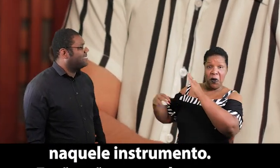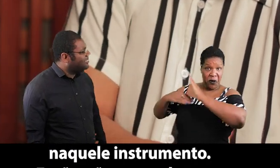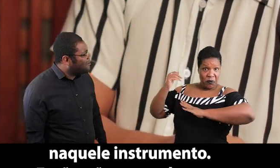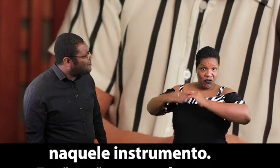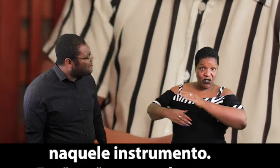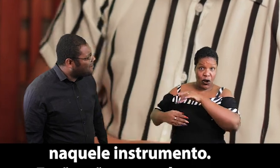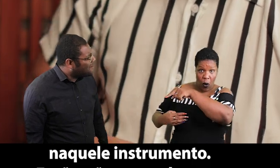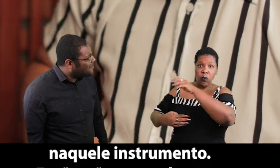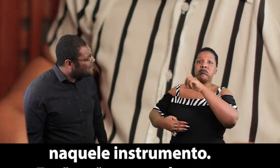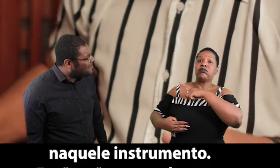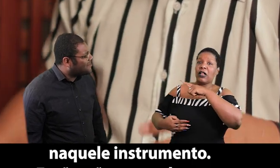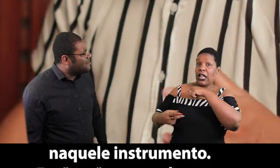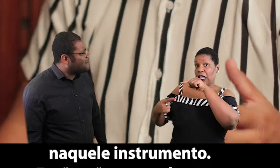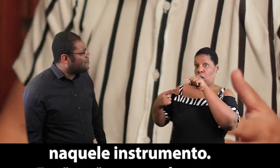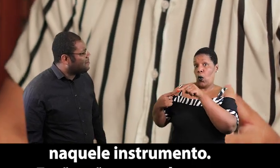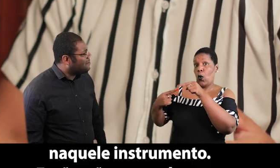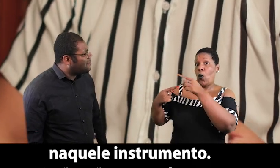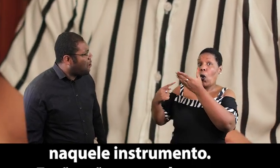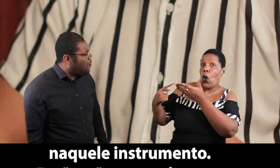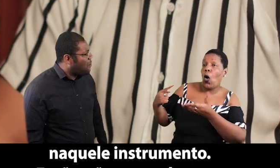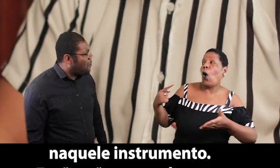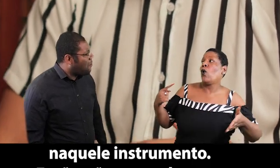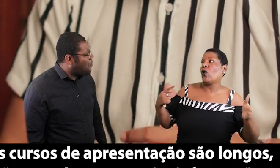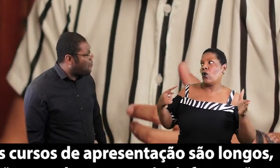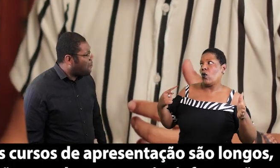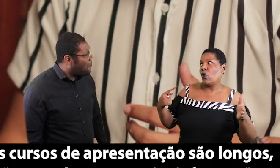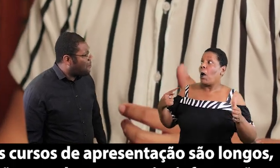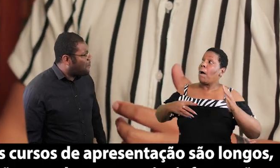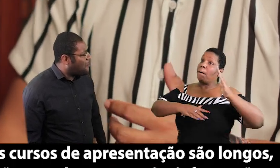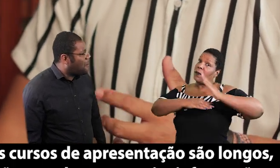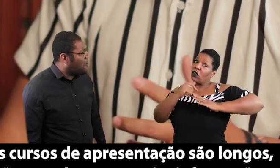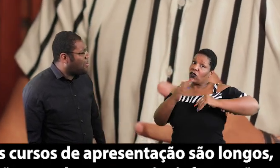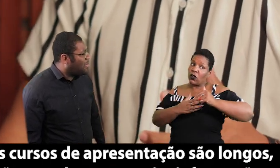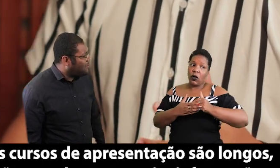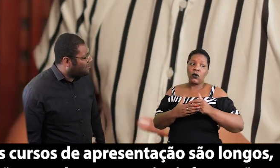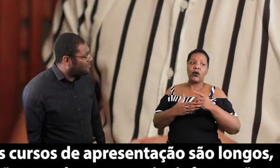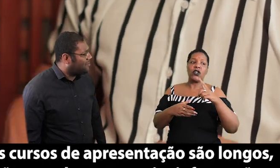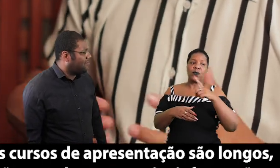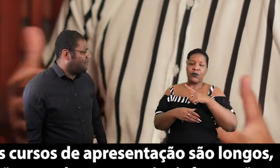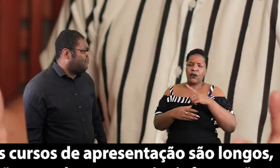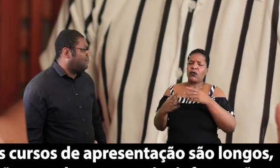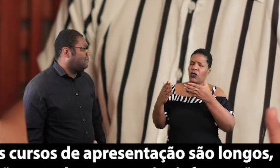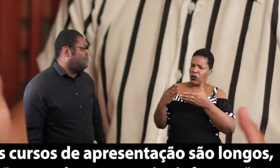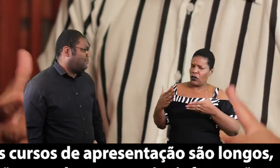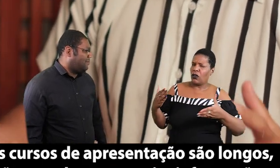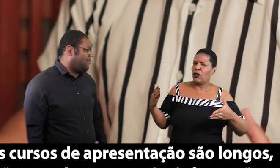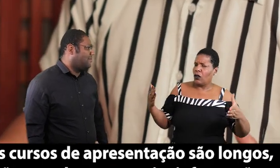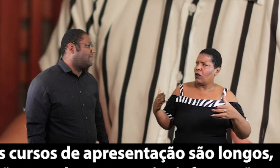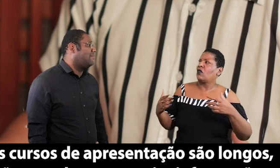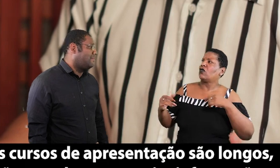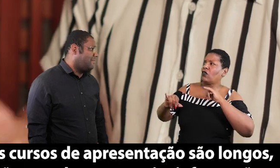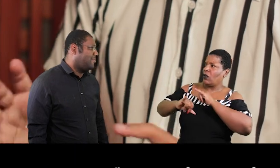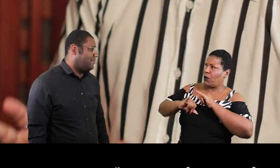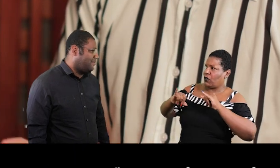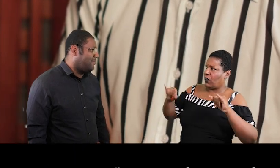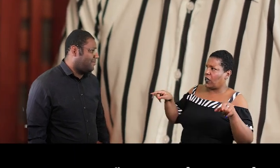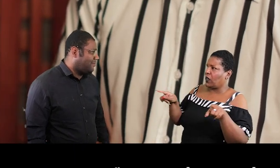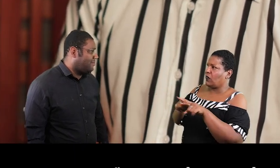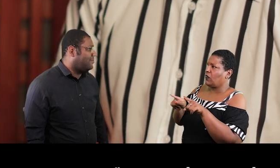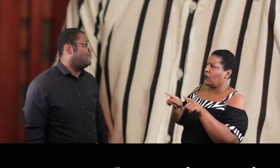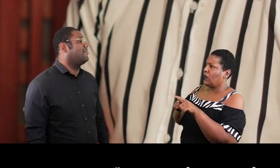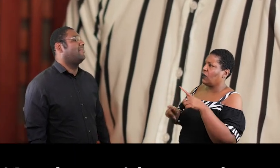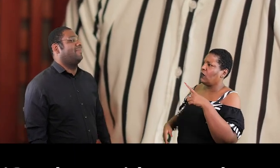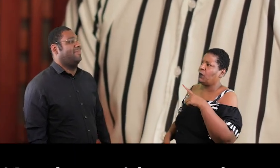profissional naquele instrumento. Então são cursos longos. Os cursos da Aprendendo Percussão são longos. são grandes, assim, com muita informação. Porque a gente não